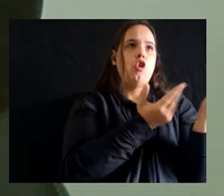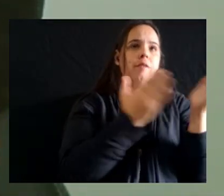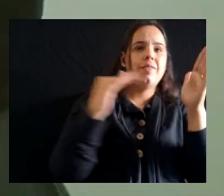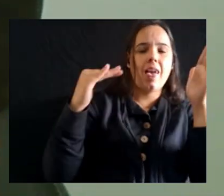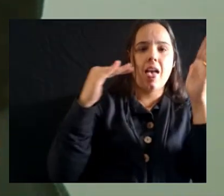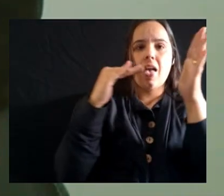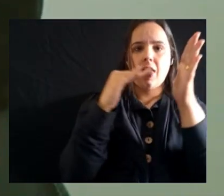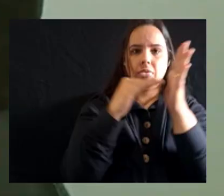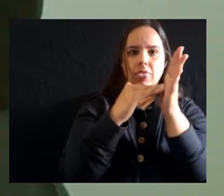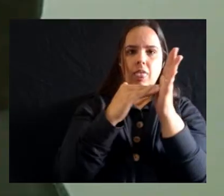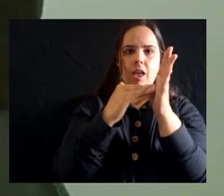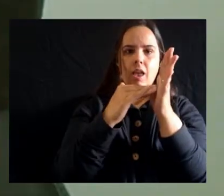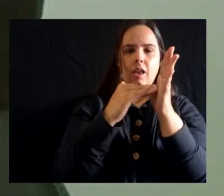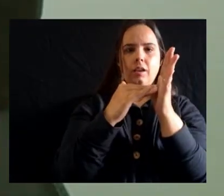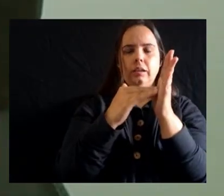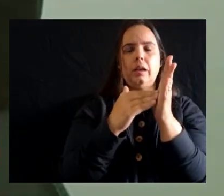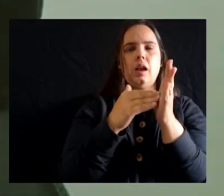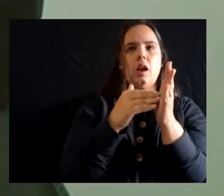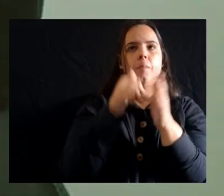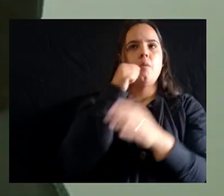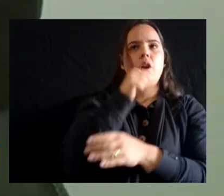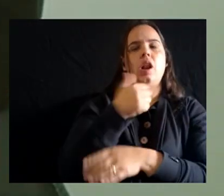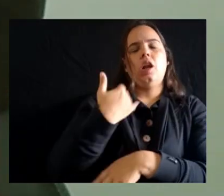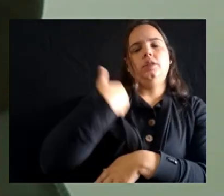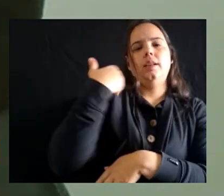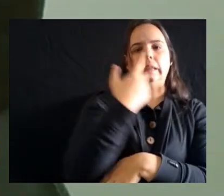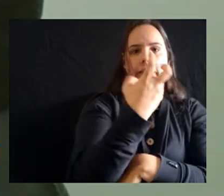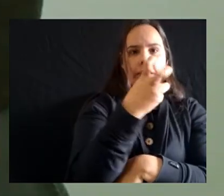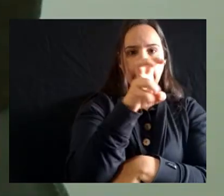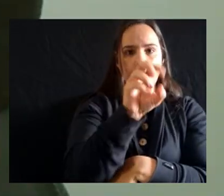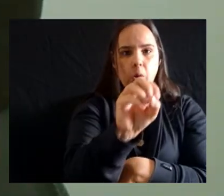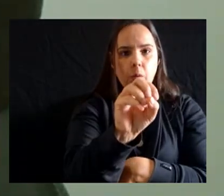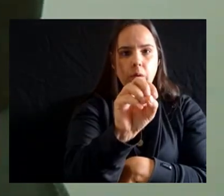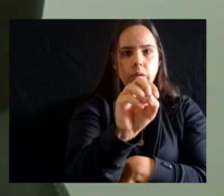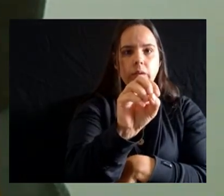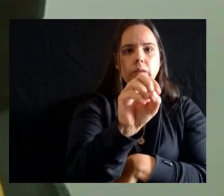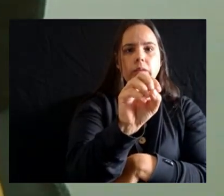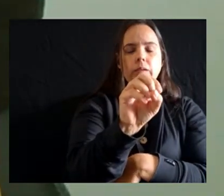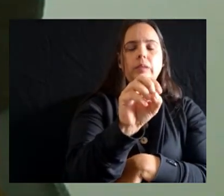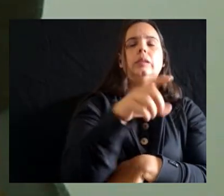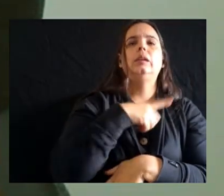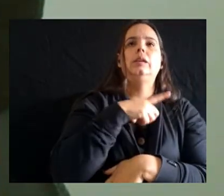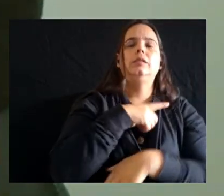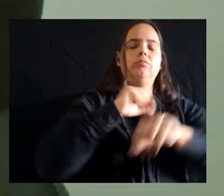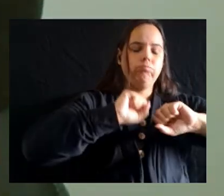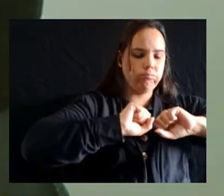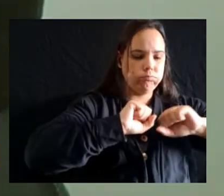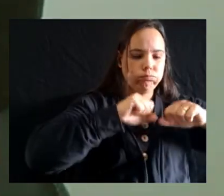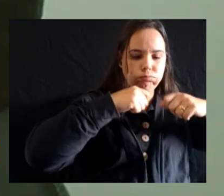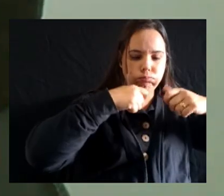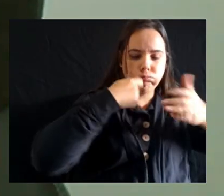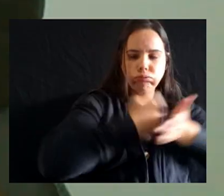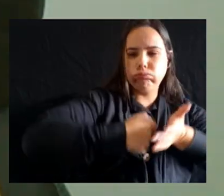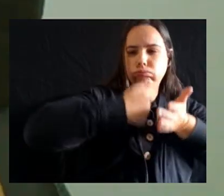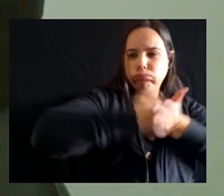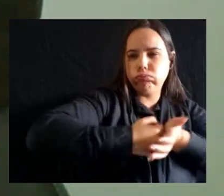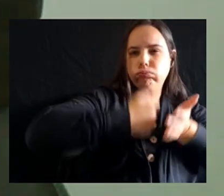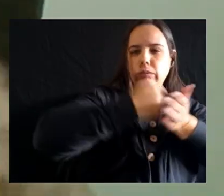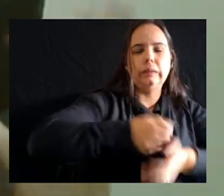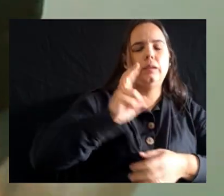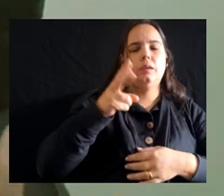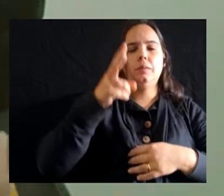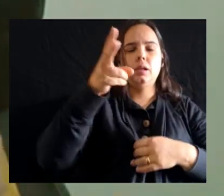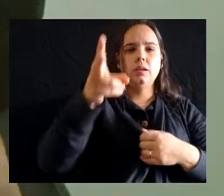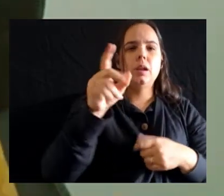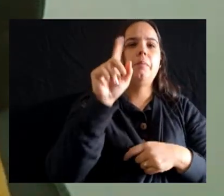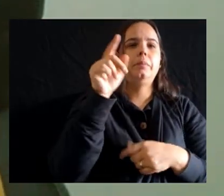dos seus 50 anos, e que lutam desde muito cedo em se encaixar